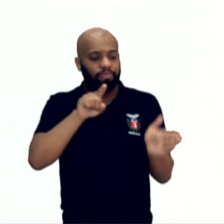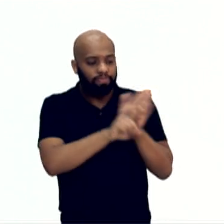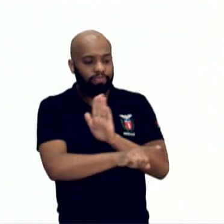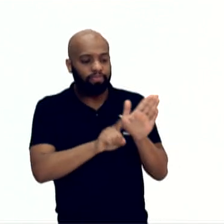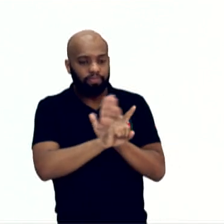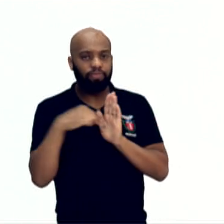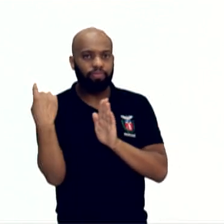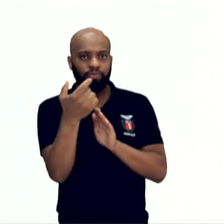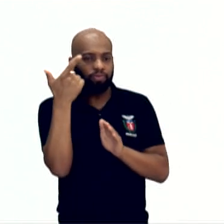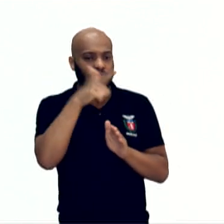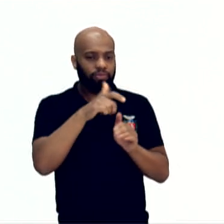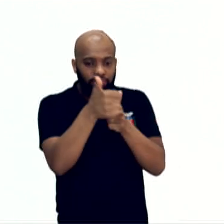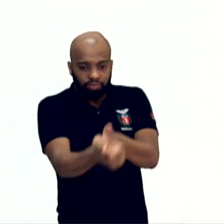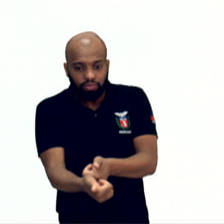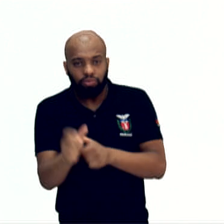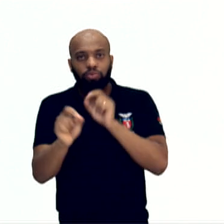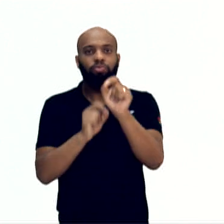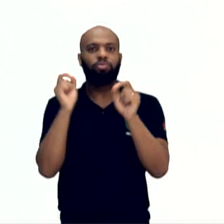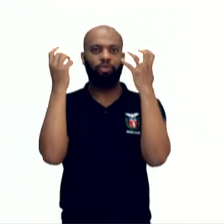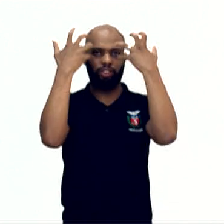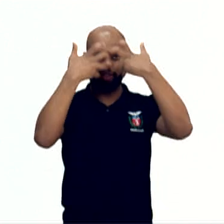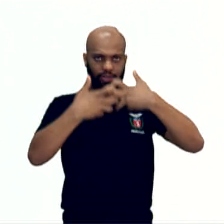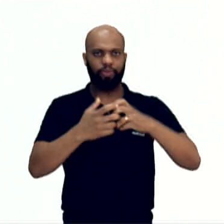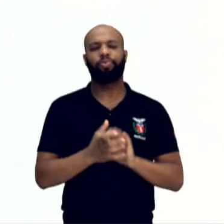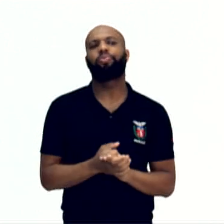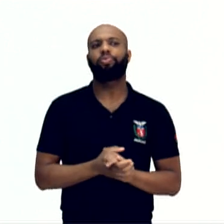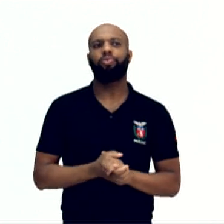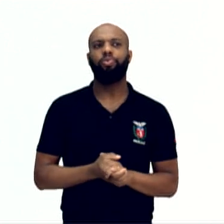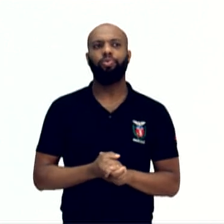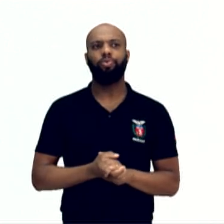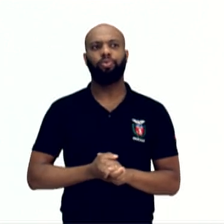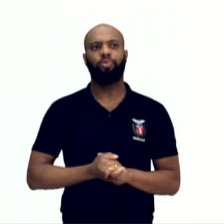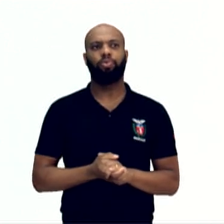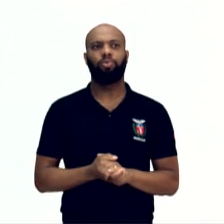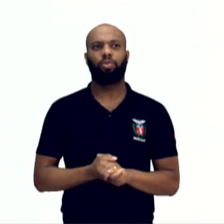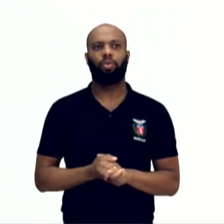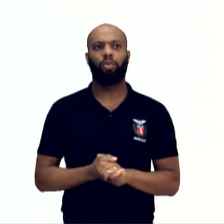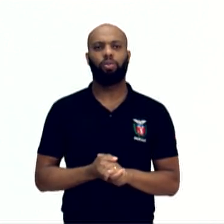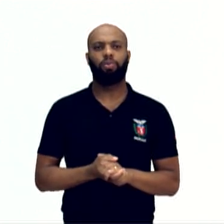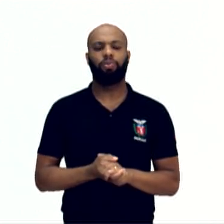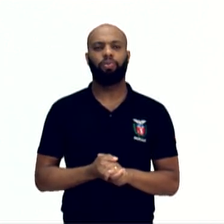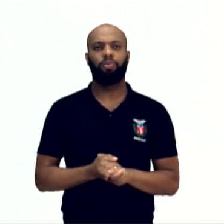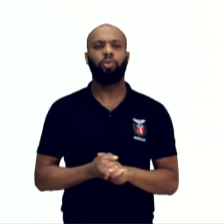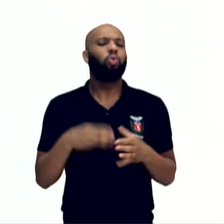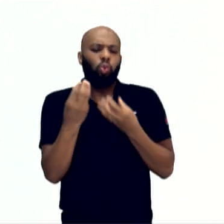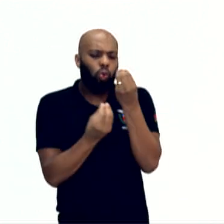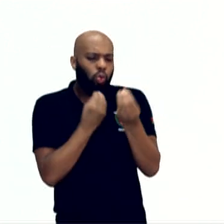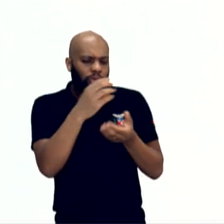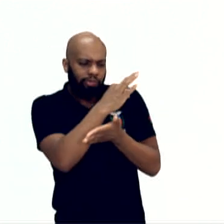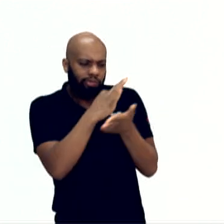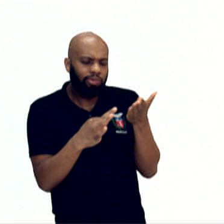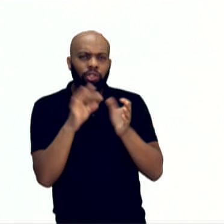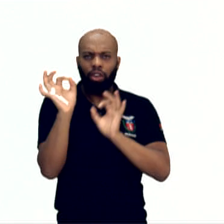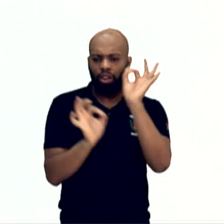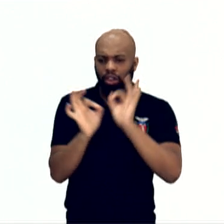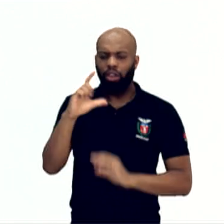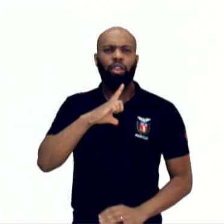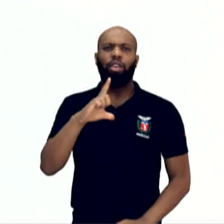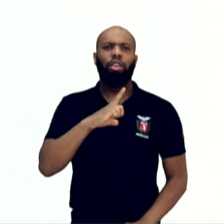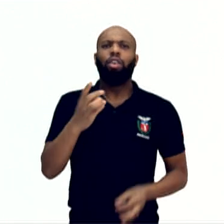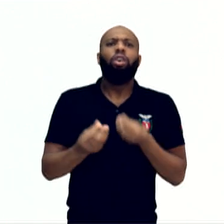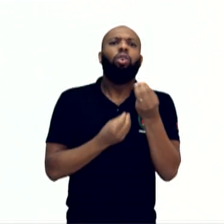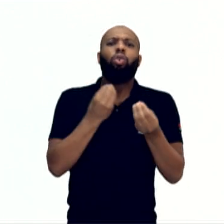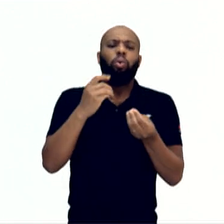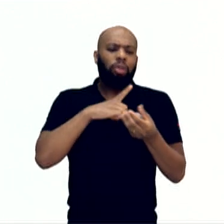nossa reflexão. Então, quais são as possíveis características? Como é que esse texto se organiza? Como é que ele